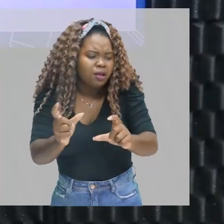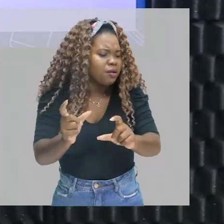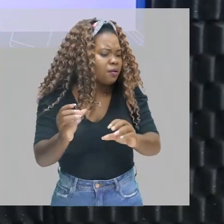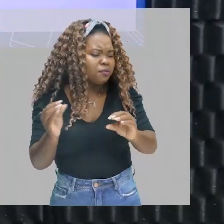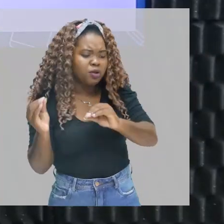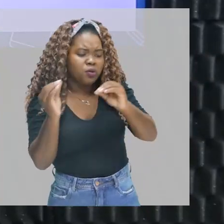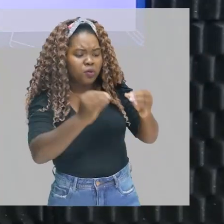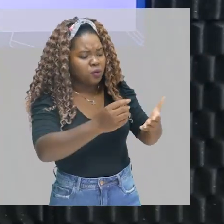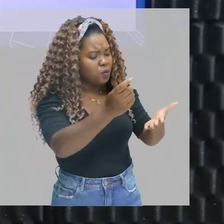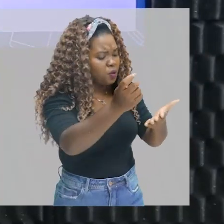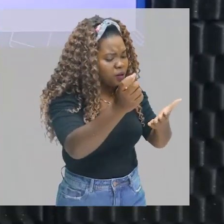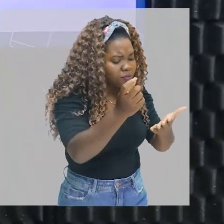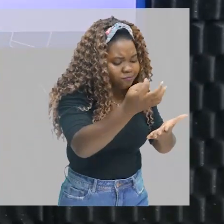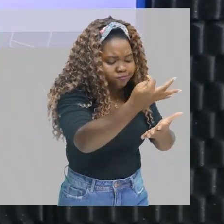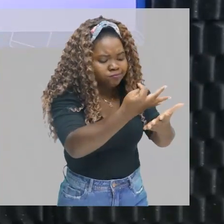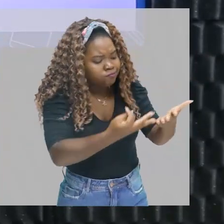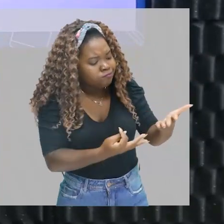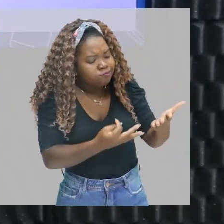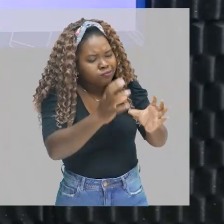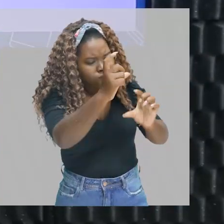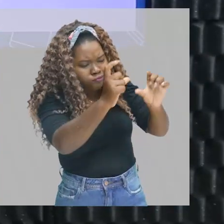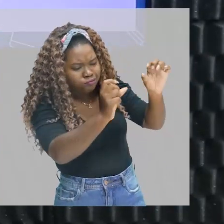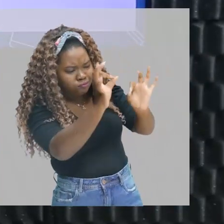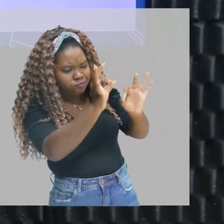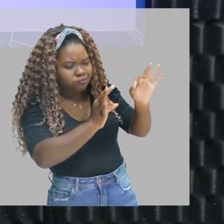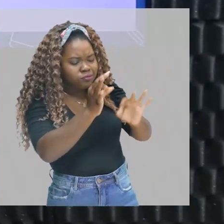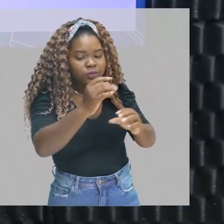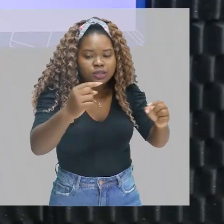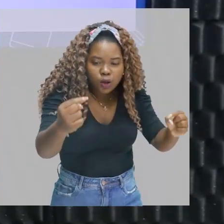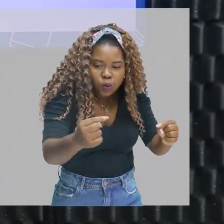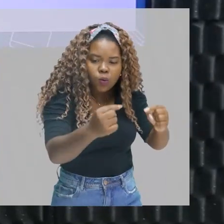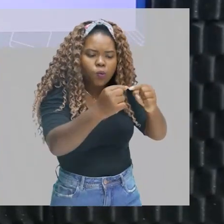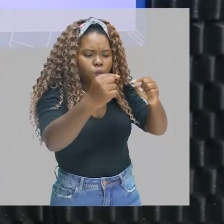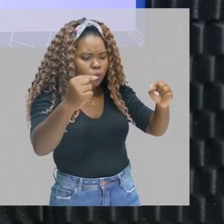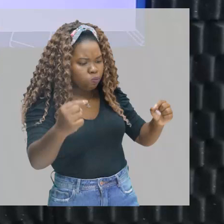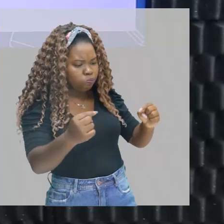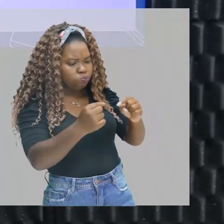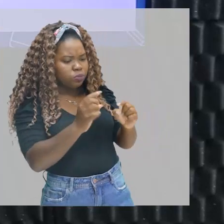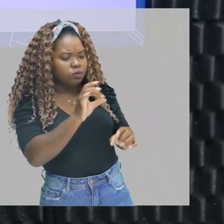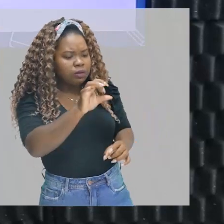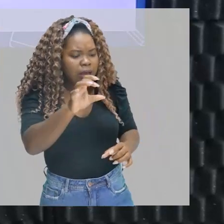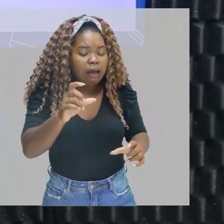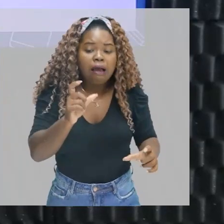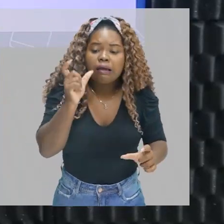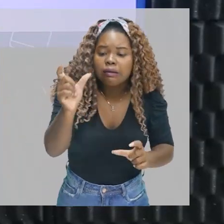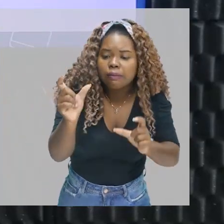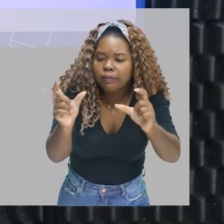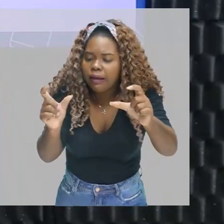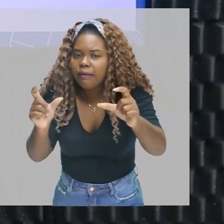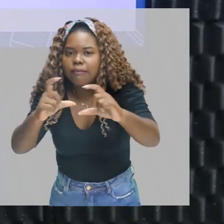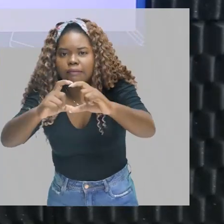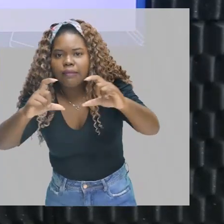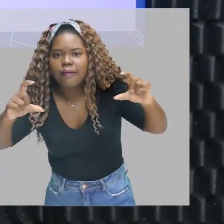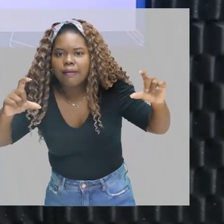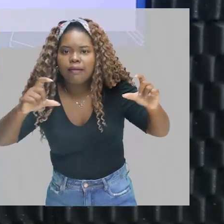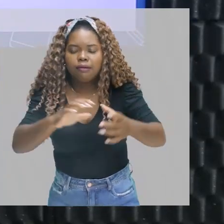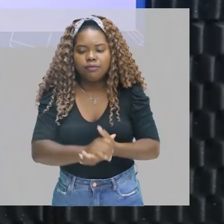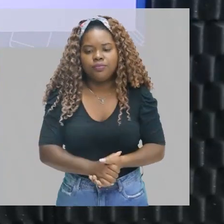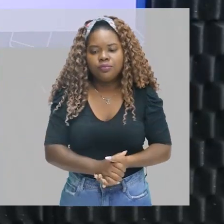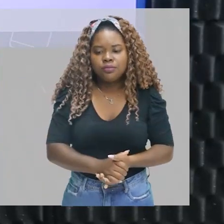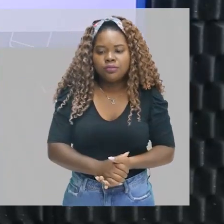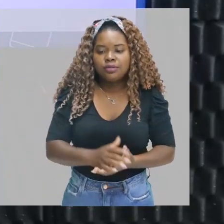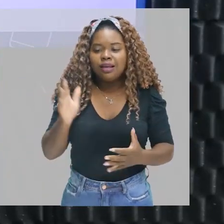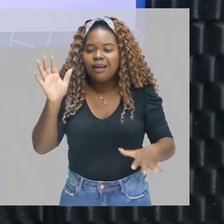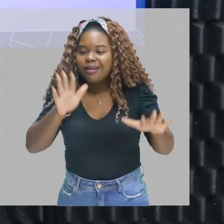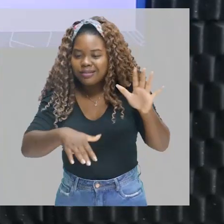Com a ordem das palavras, com essa combinação. Né? Muitas vezes existe mais preocupação com a própria palavra do